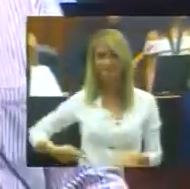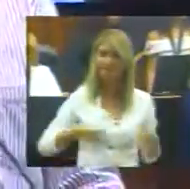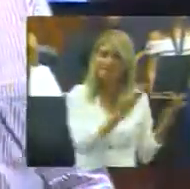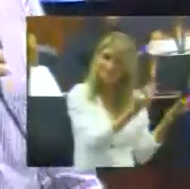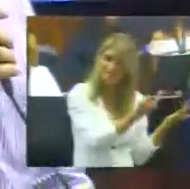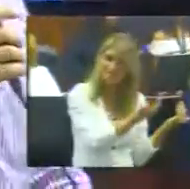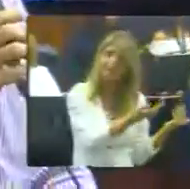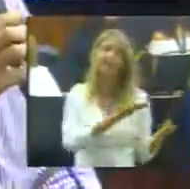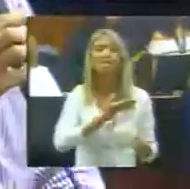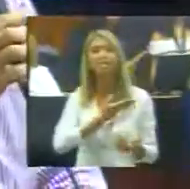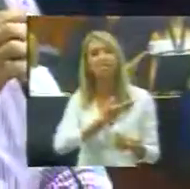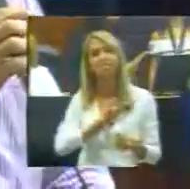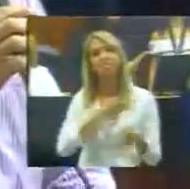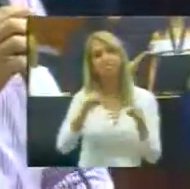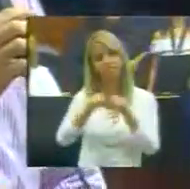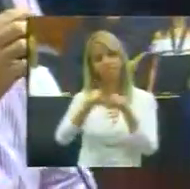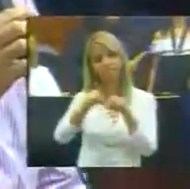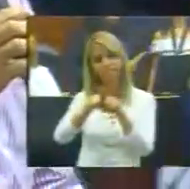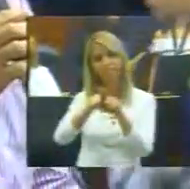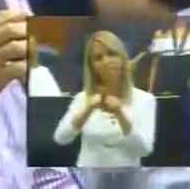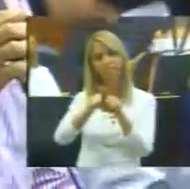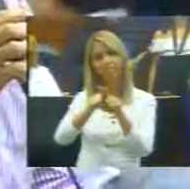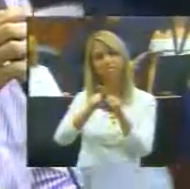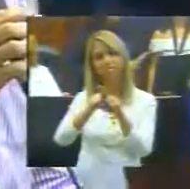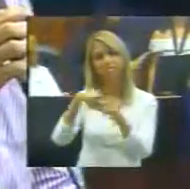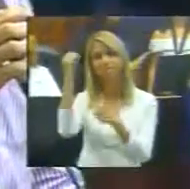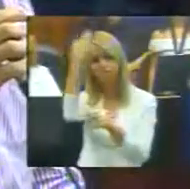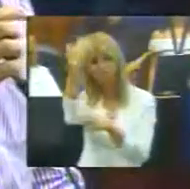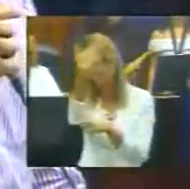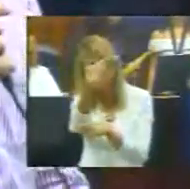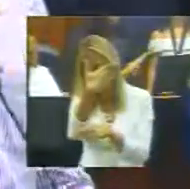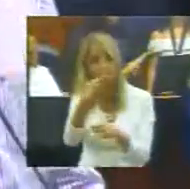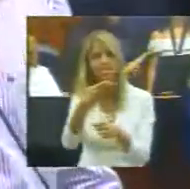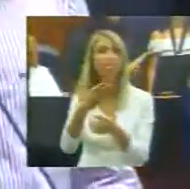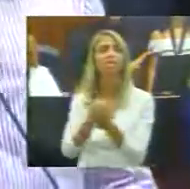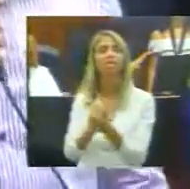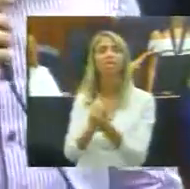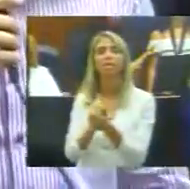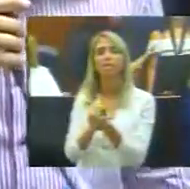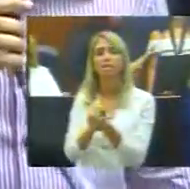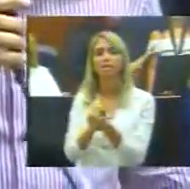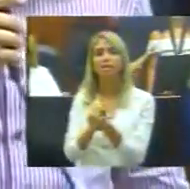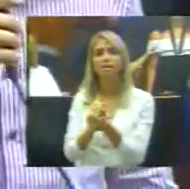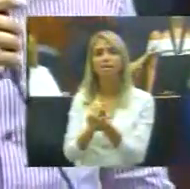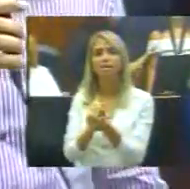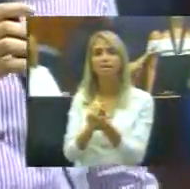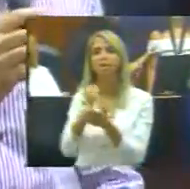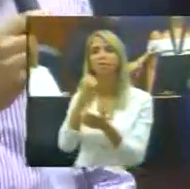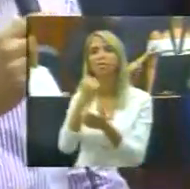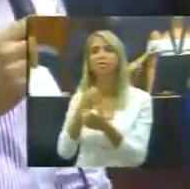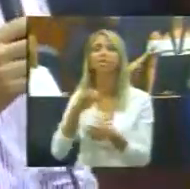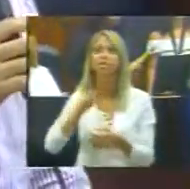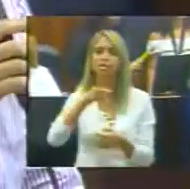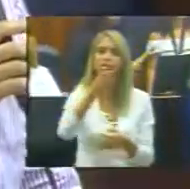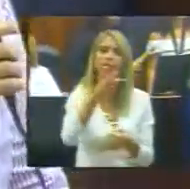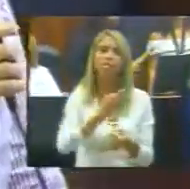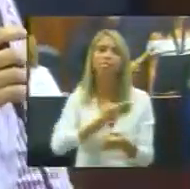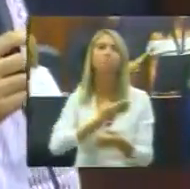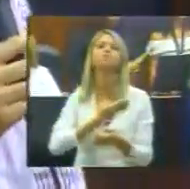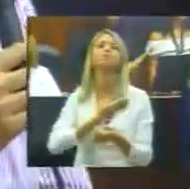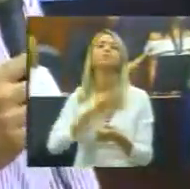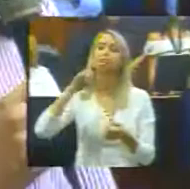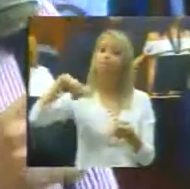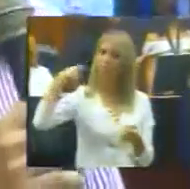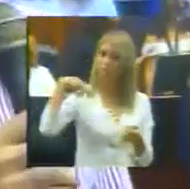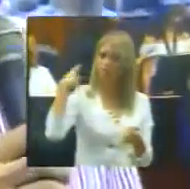amigo Luiz Geraldo, meu professor, né, nosso companheiro já de tanto tempo, o deputado Jânio